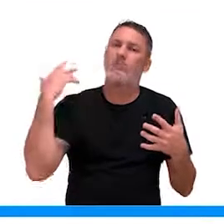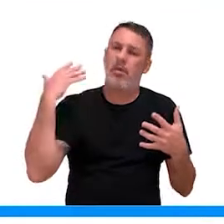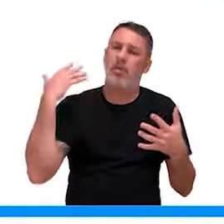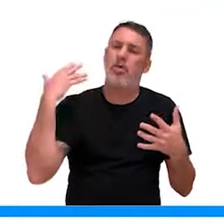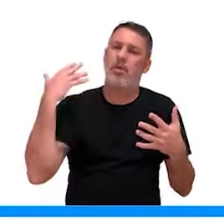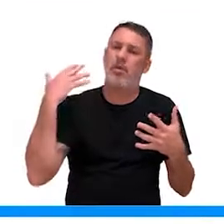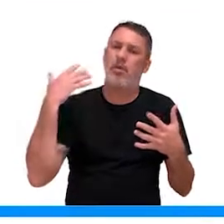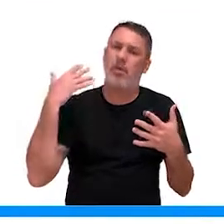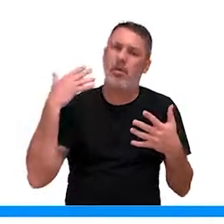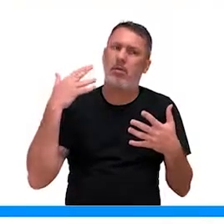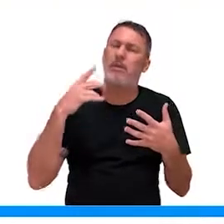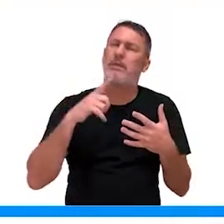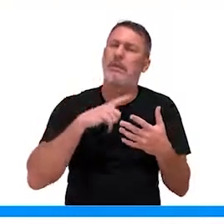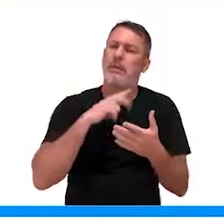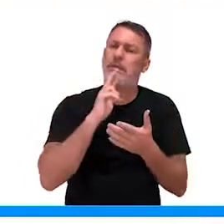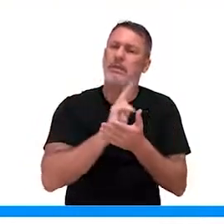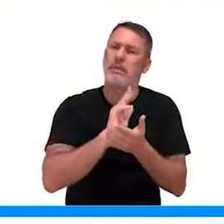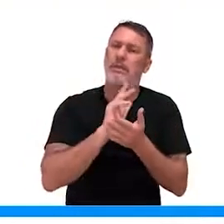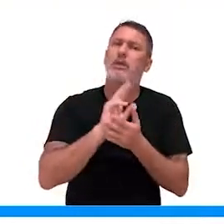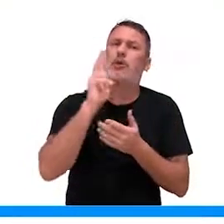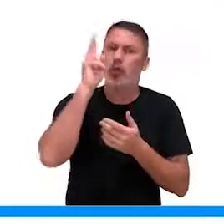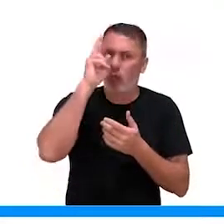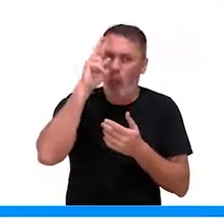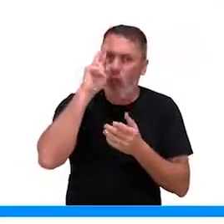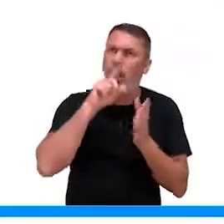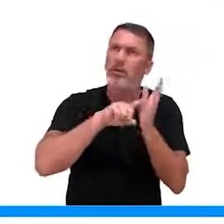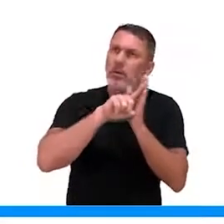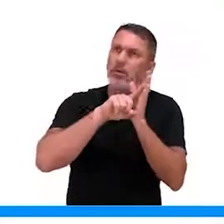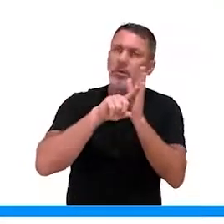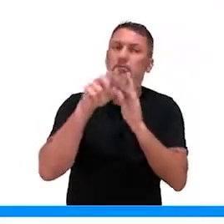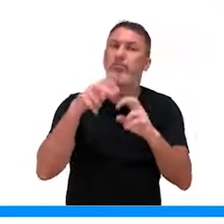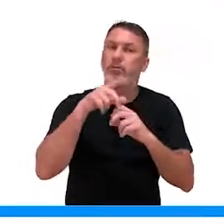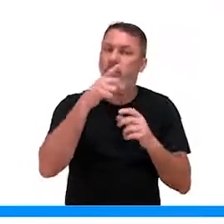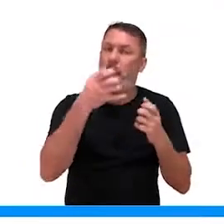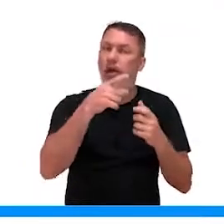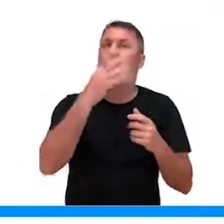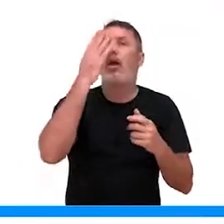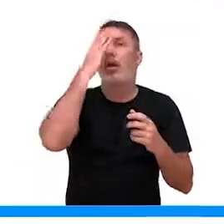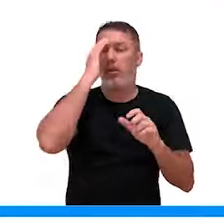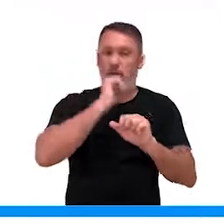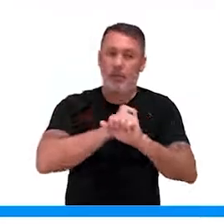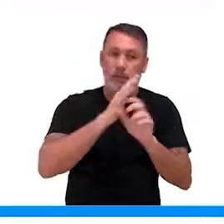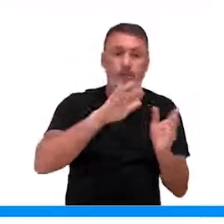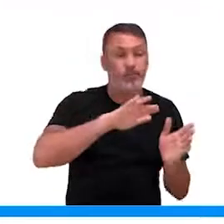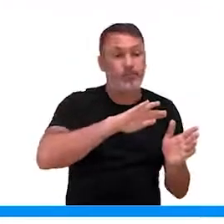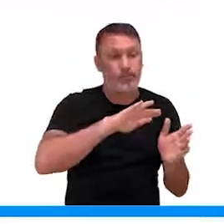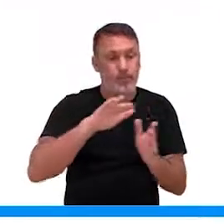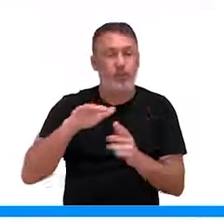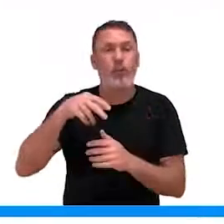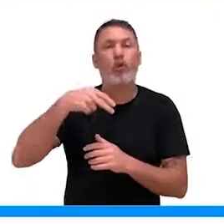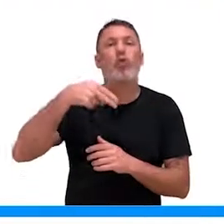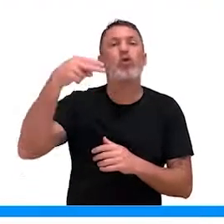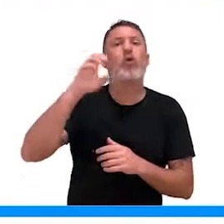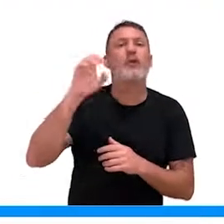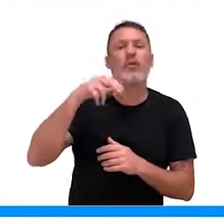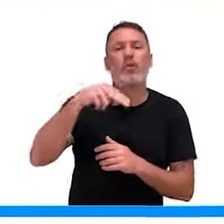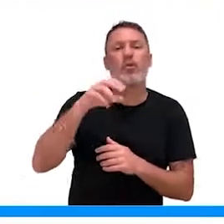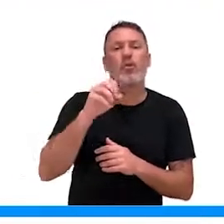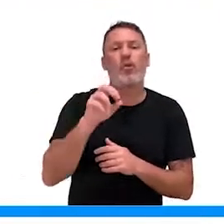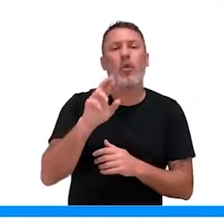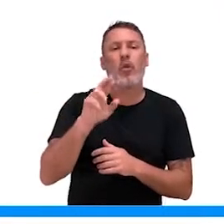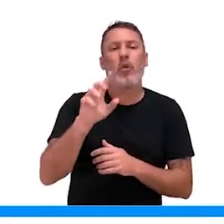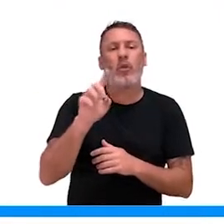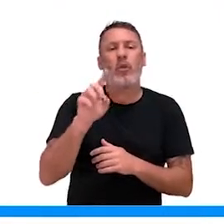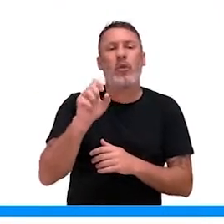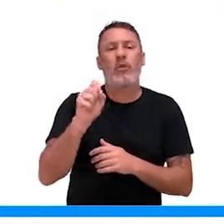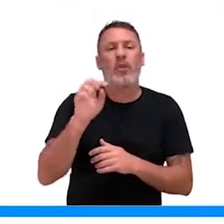conjunturas diversas históricas. Isso que eu estou querendo destacar com vocês. Agora vamos aqui para o Nordeste. Vamos